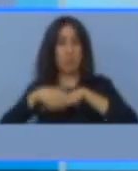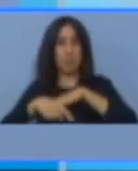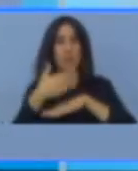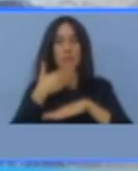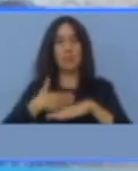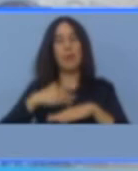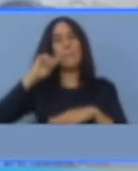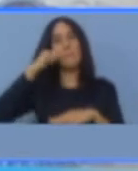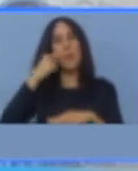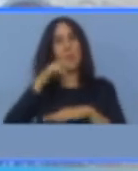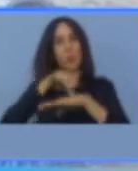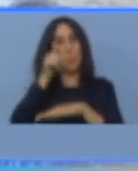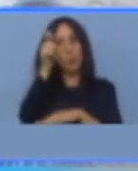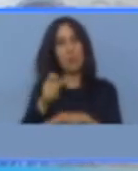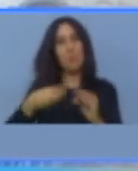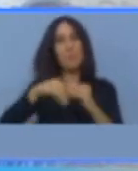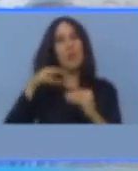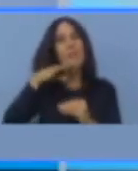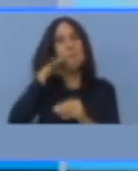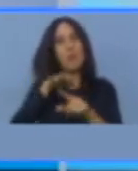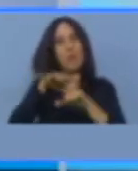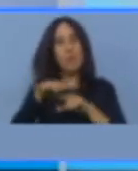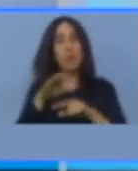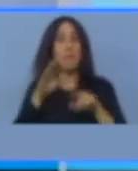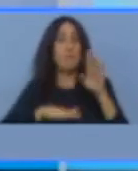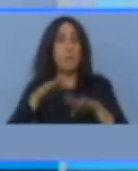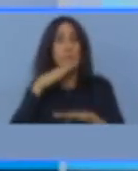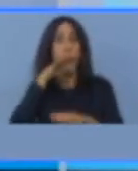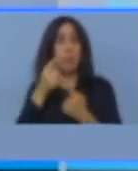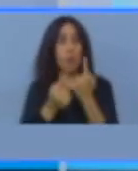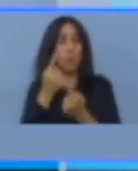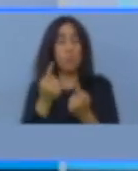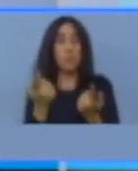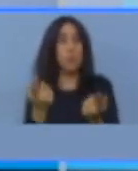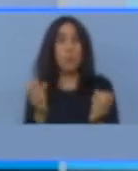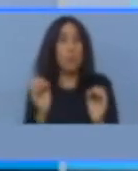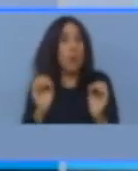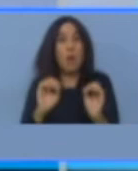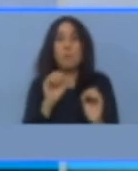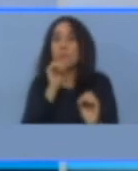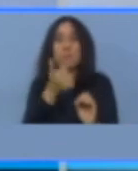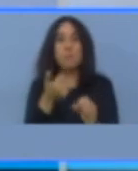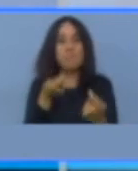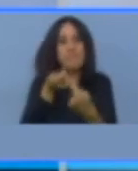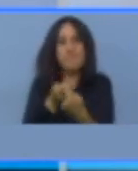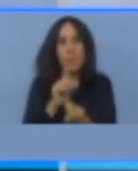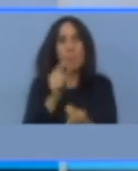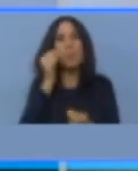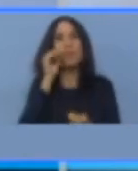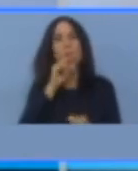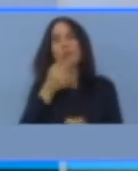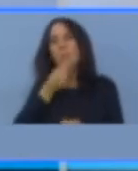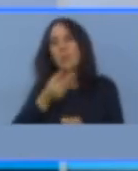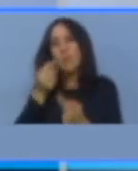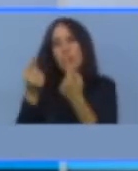no doente e nas repercussões da respectiva família, quando às vezes algumas famílias até já não existem com capacidade de resposta, ou porque os pais são mais velhos,